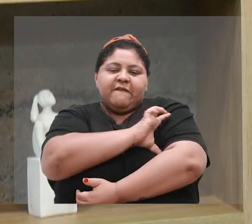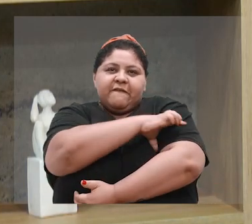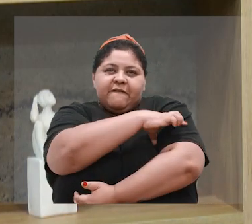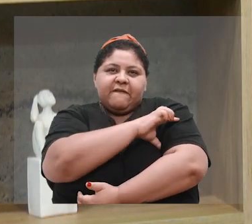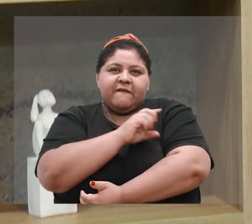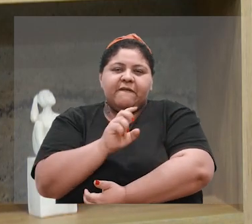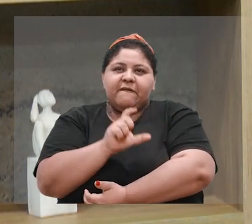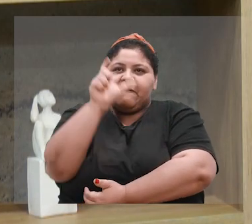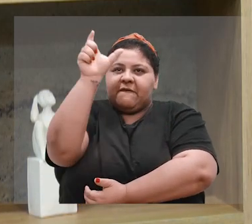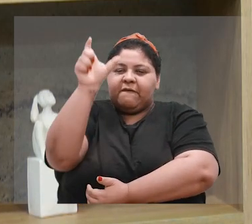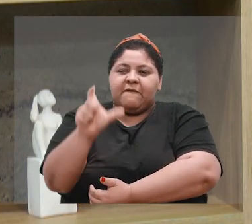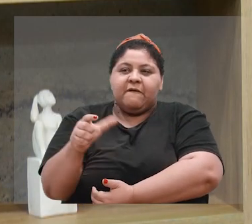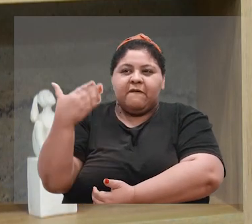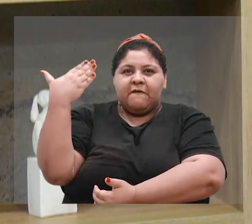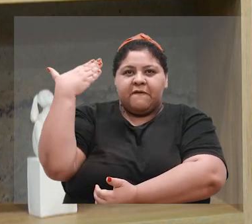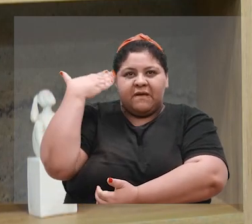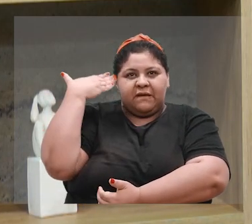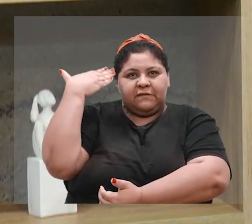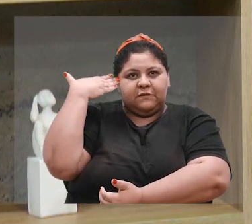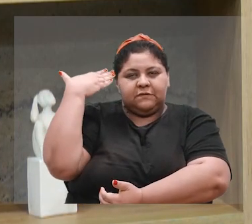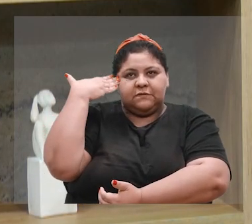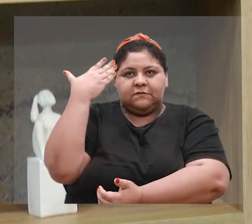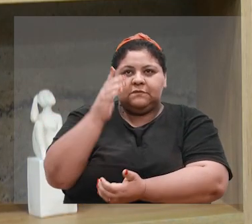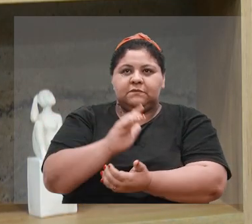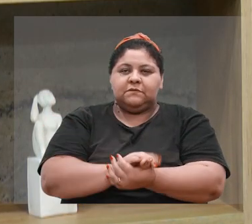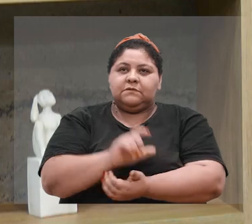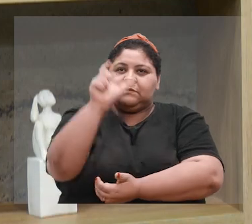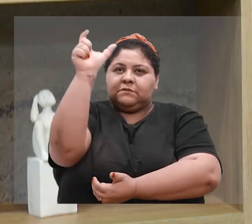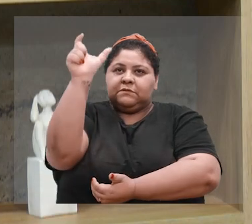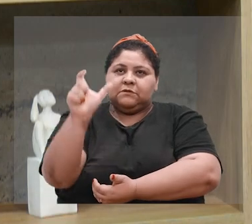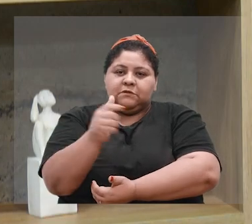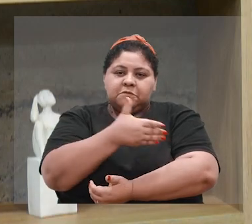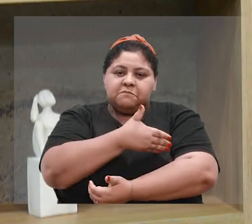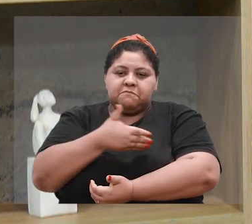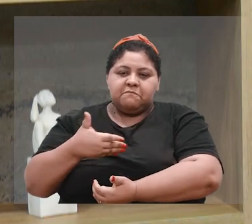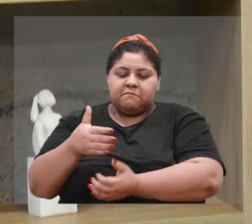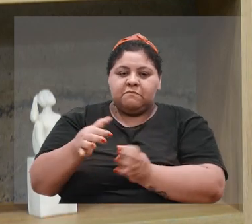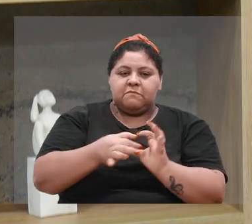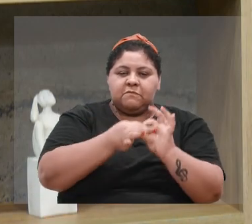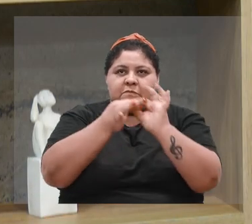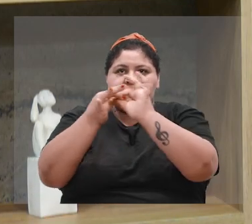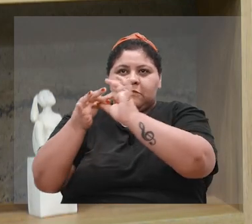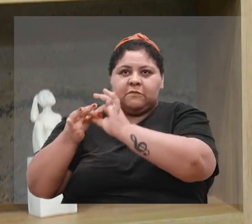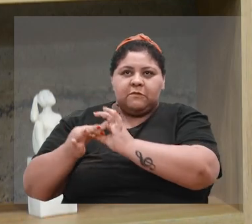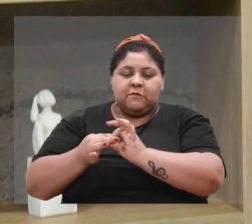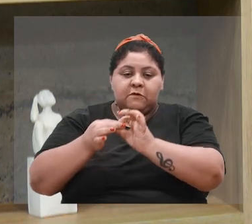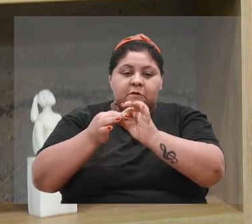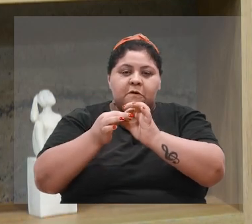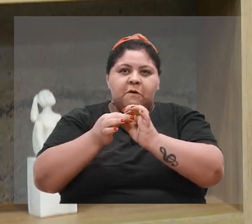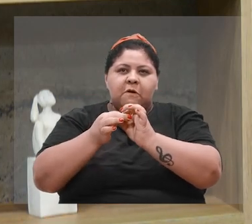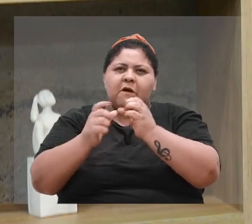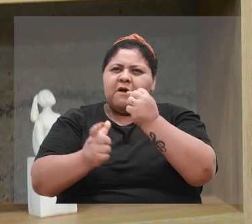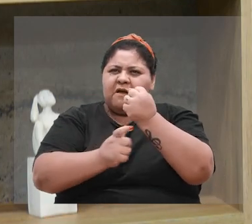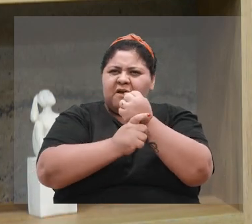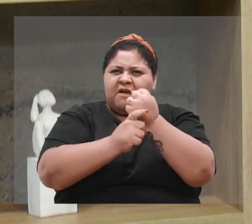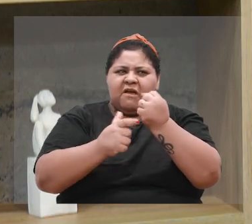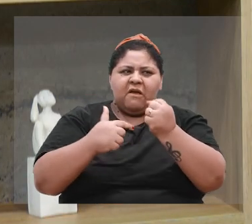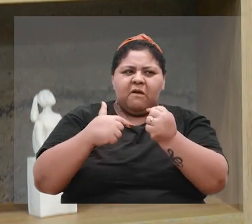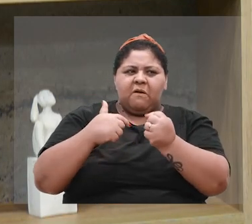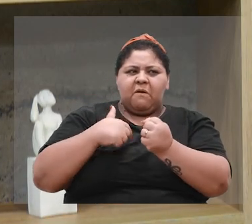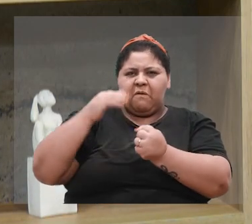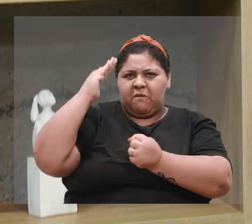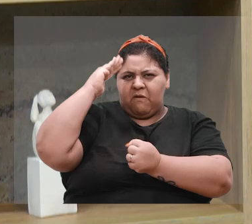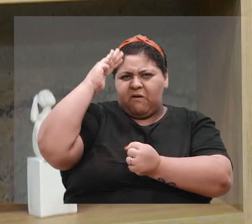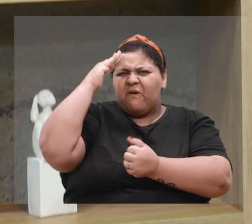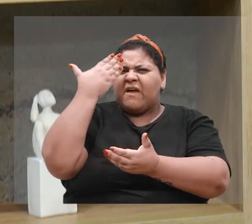Ramon, então as pessoas sabem que se trata de uma figura pública ligada ao militarismo, à segurança, enfim, acredito que